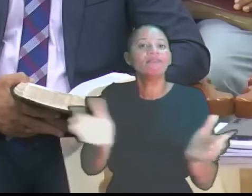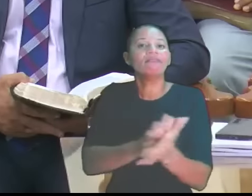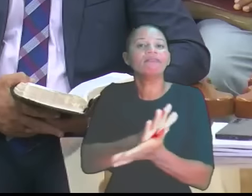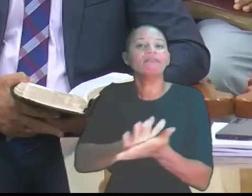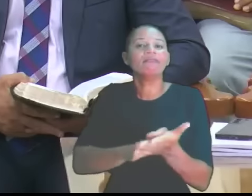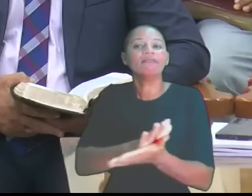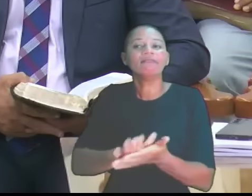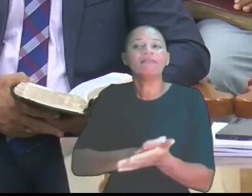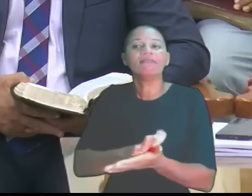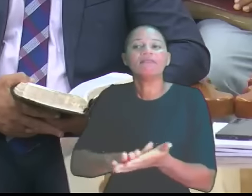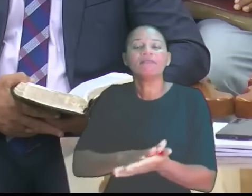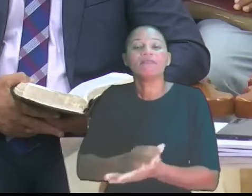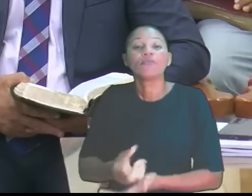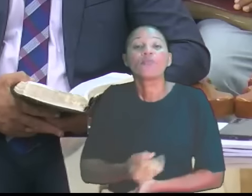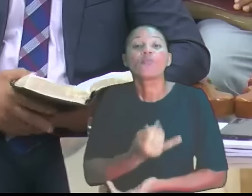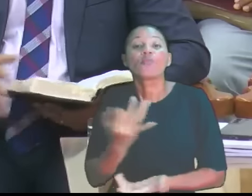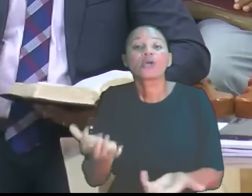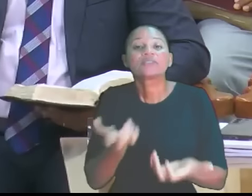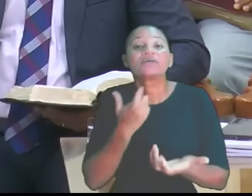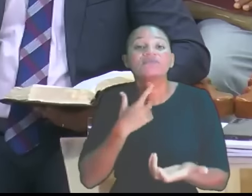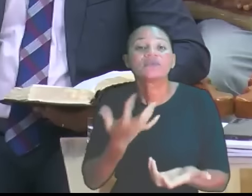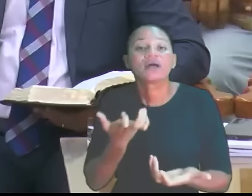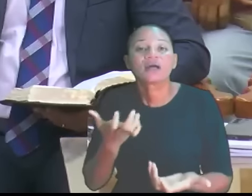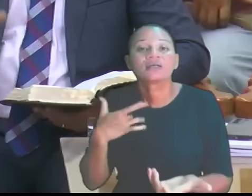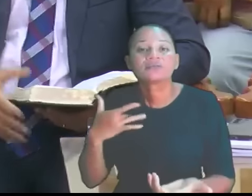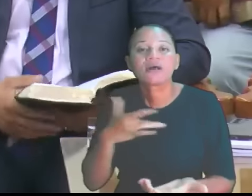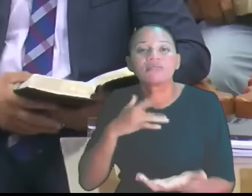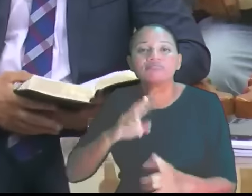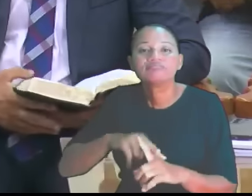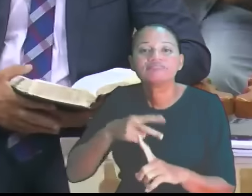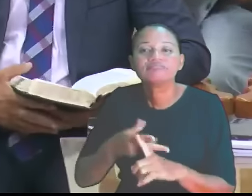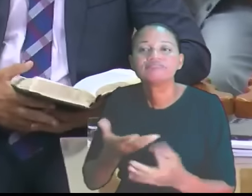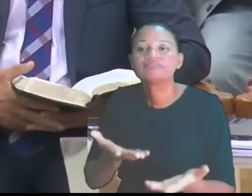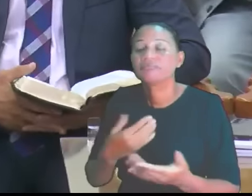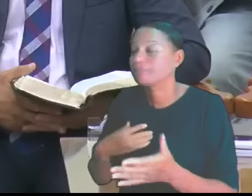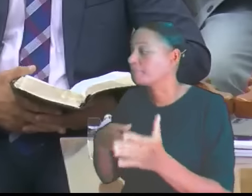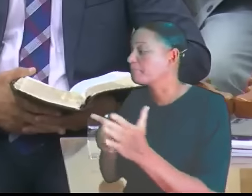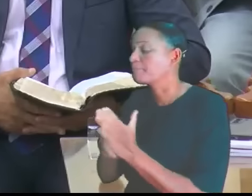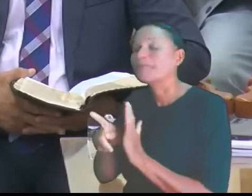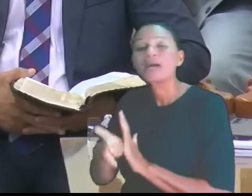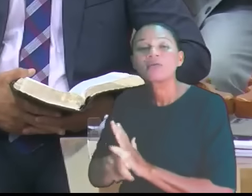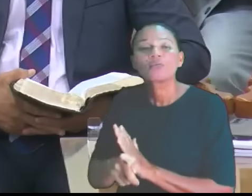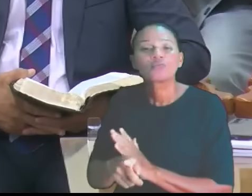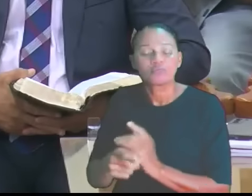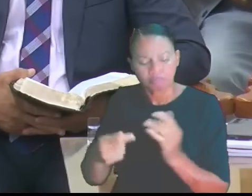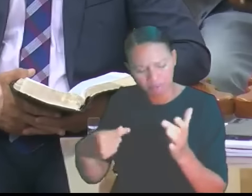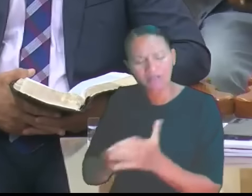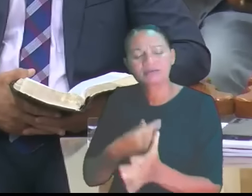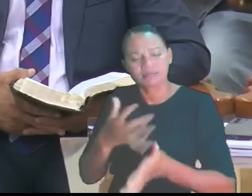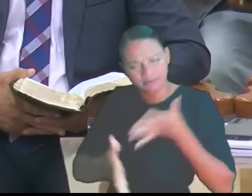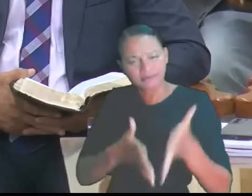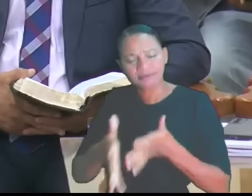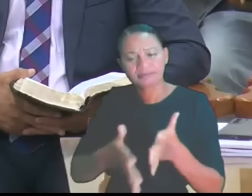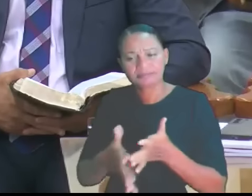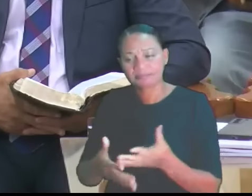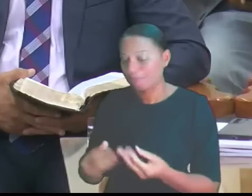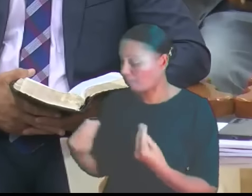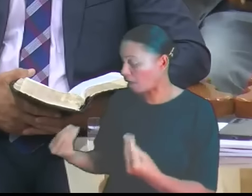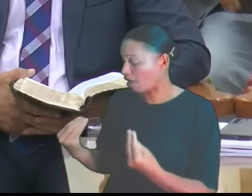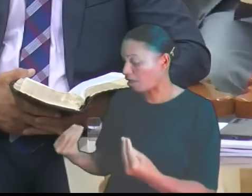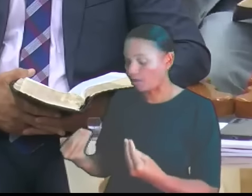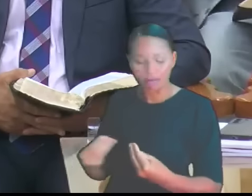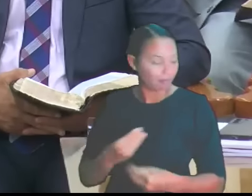inchados. Quantos querem mais saúde aqui nessa noite? Que maravilha. Agora pergunta: para quê? Pergunta para quem está do seu lado: para quê?